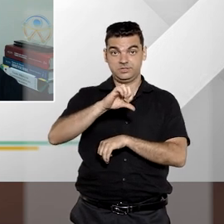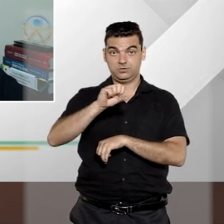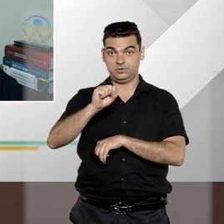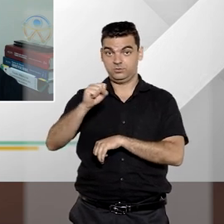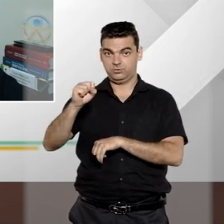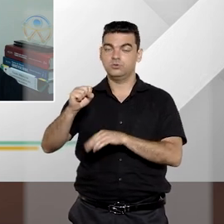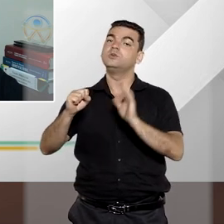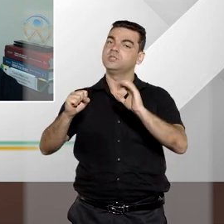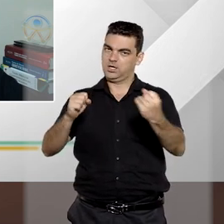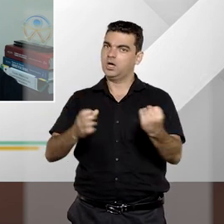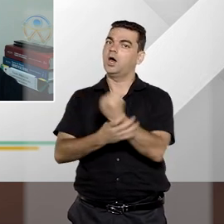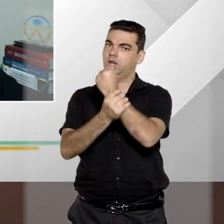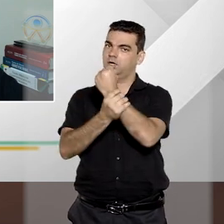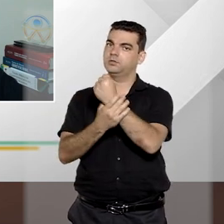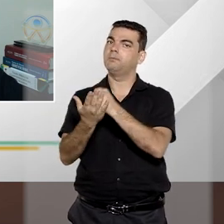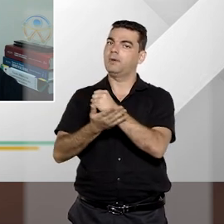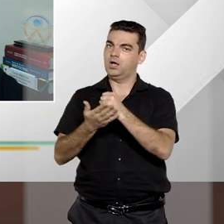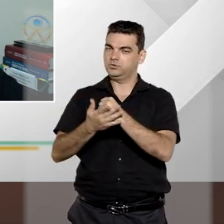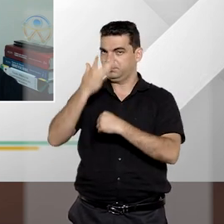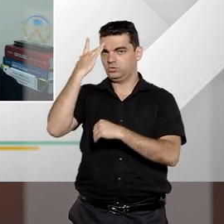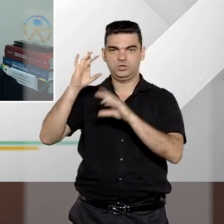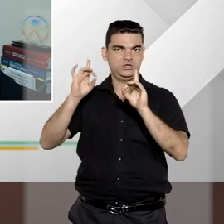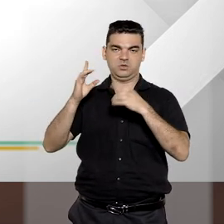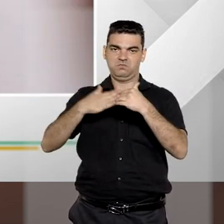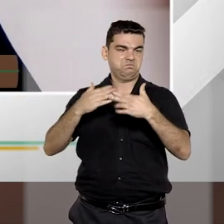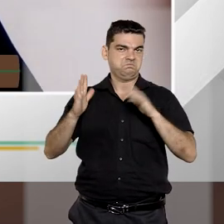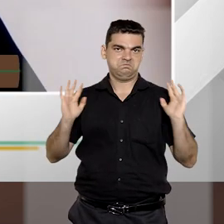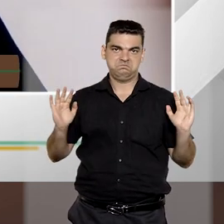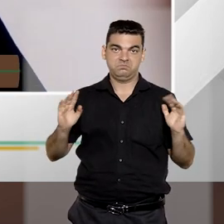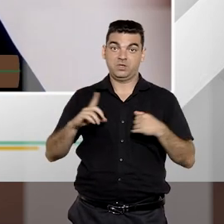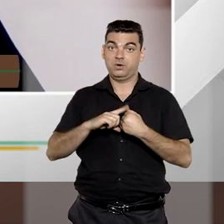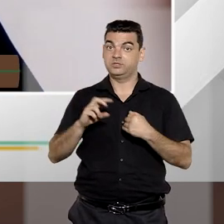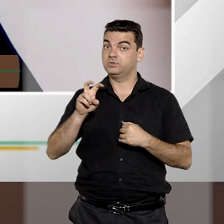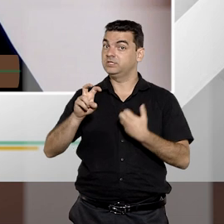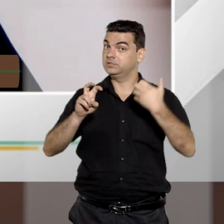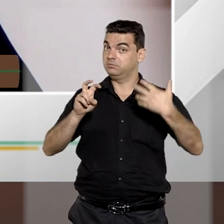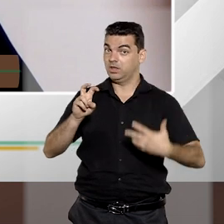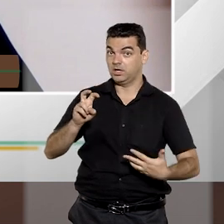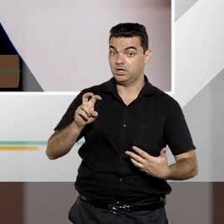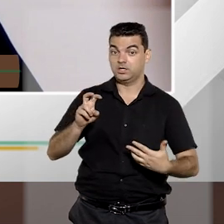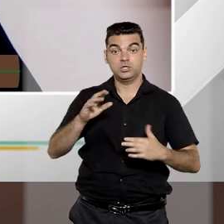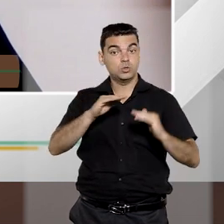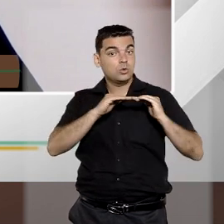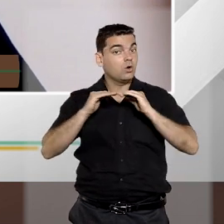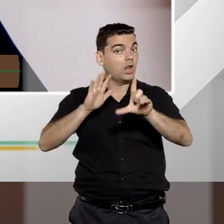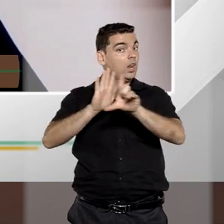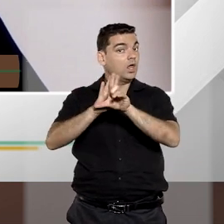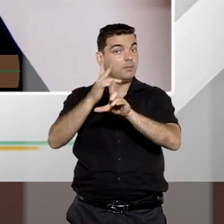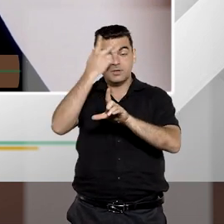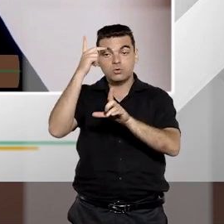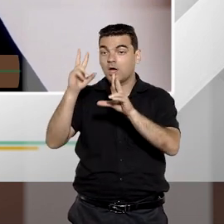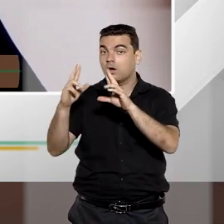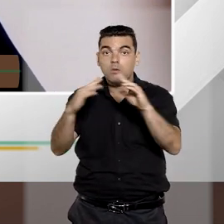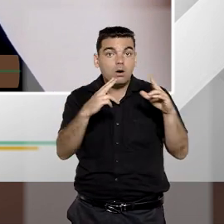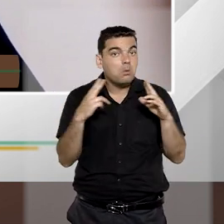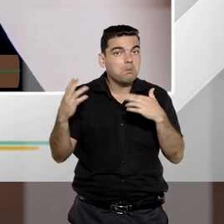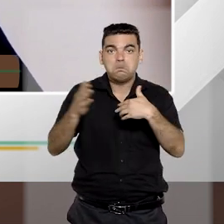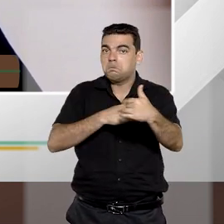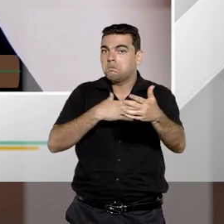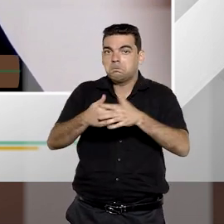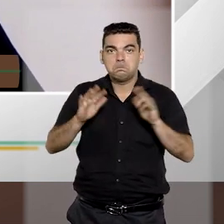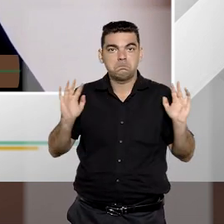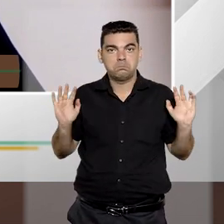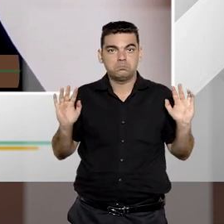já assegura ali os direitos básicos de todo e qualquer cidadão, quando no artigo 5º ele fala que todos são iguais perante a lei, sem distinção de